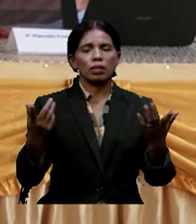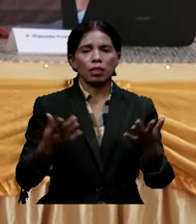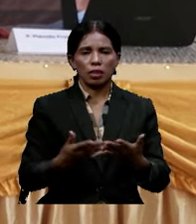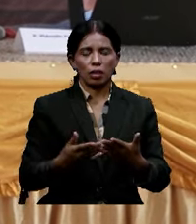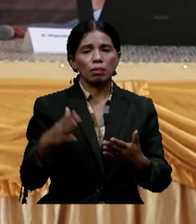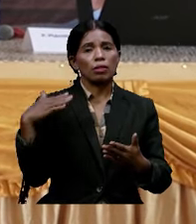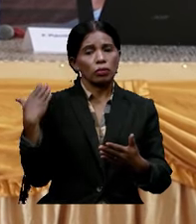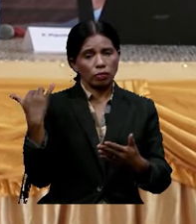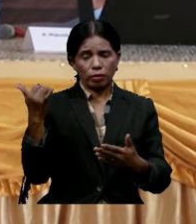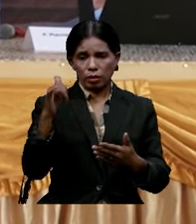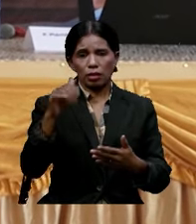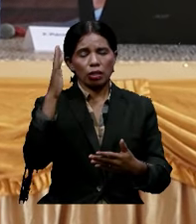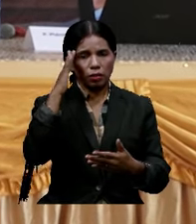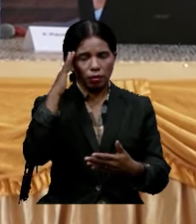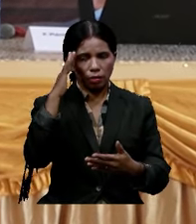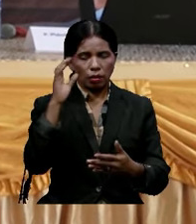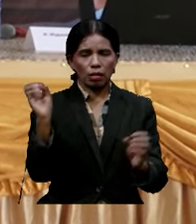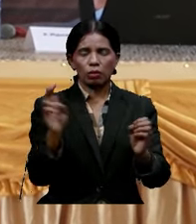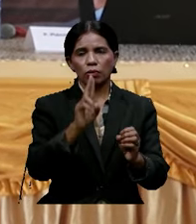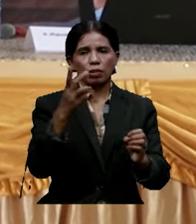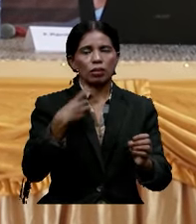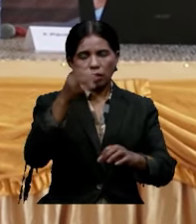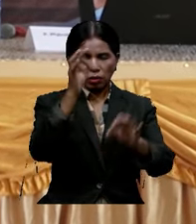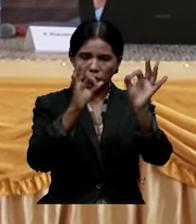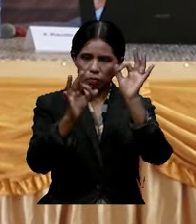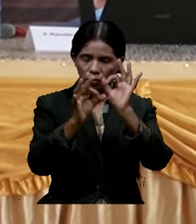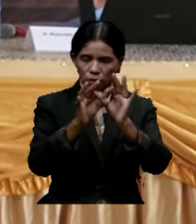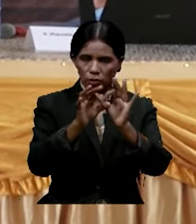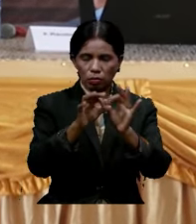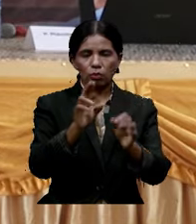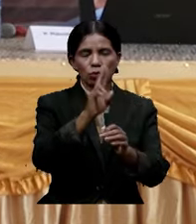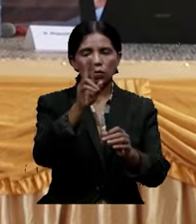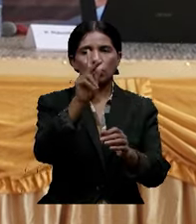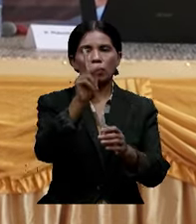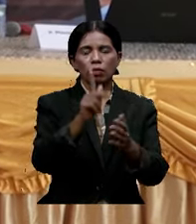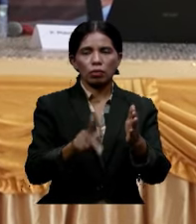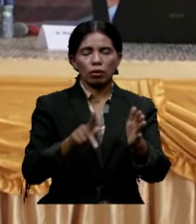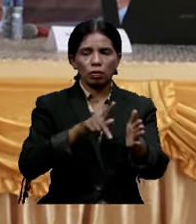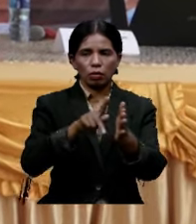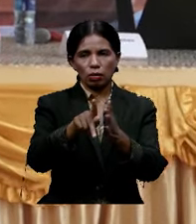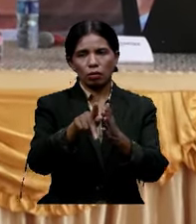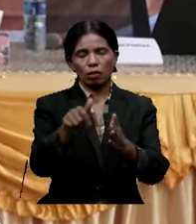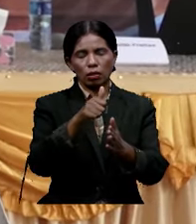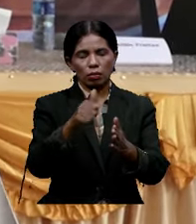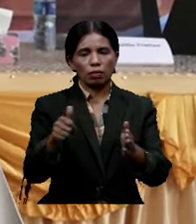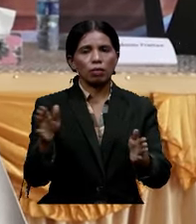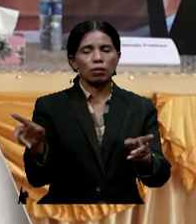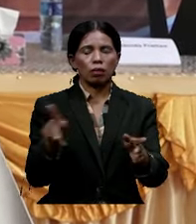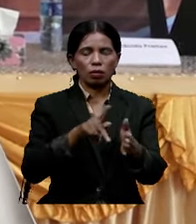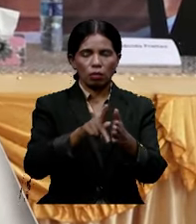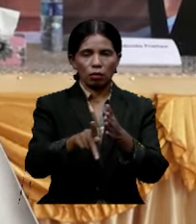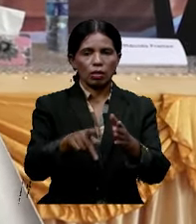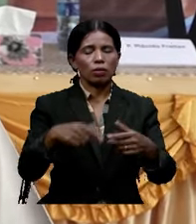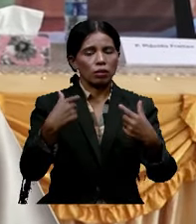in laos ita usa ita ne fier usa cruz atu oho malu ka atu serang malu ka atu haloat ba